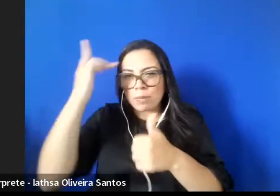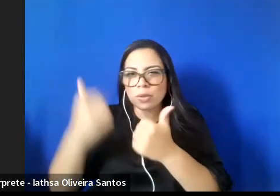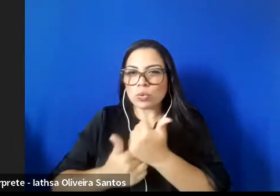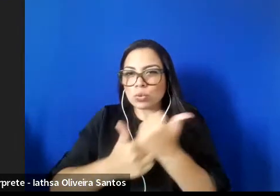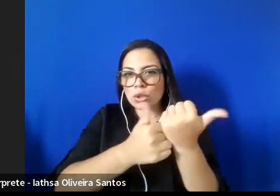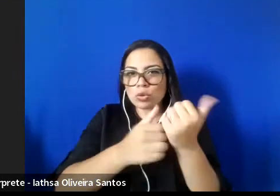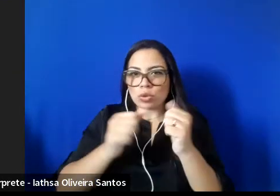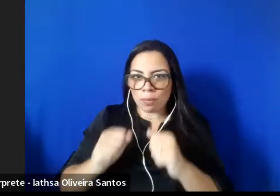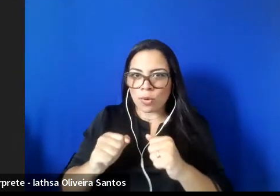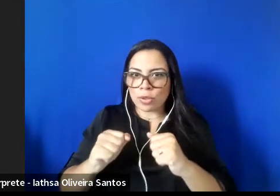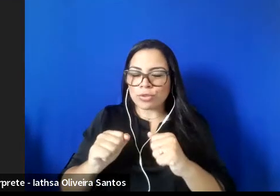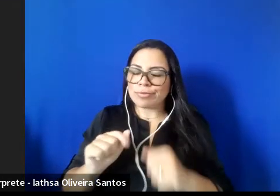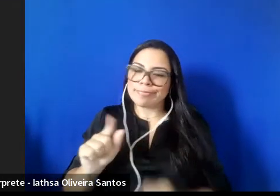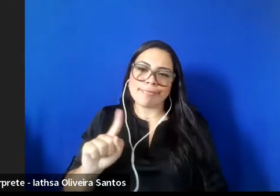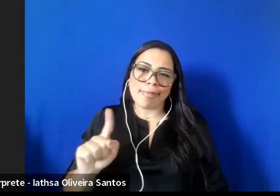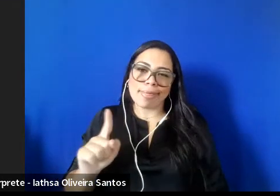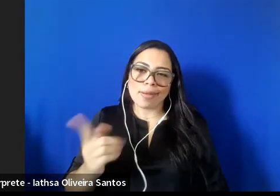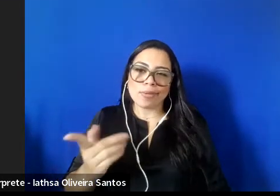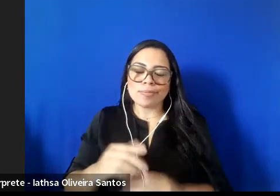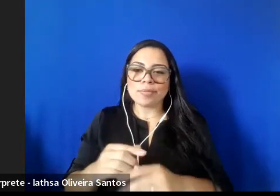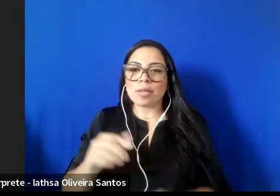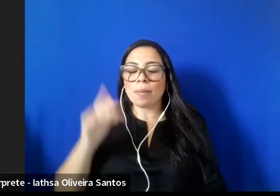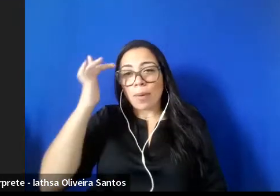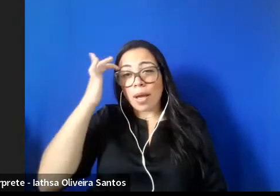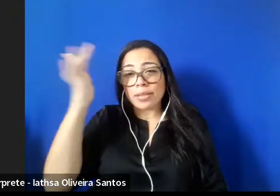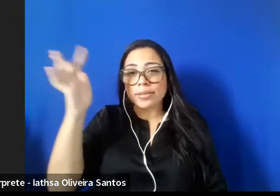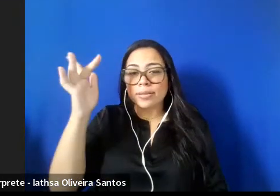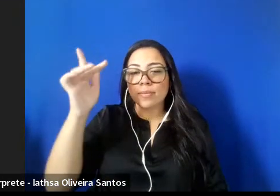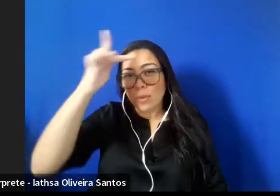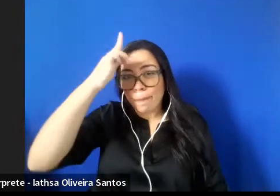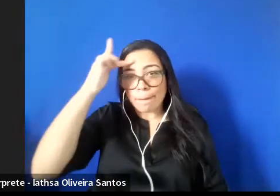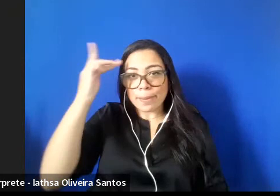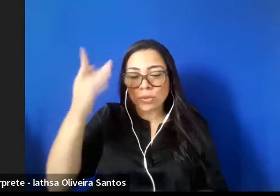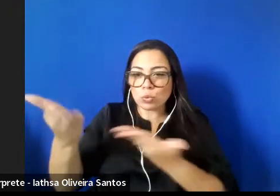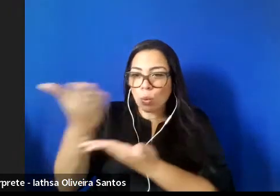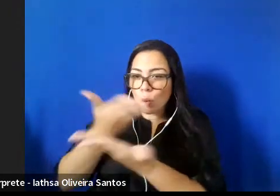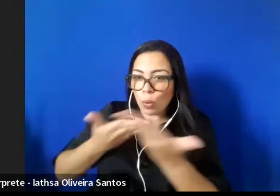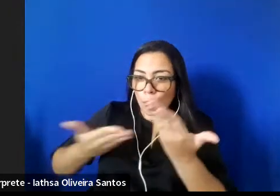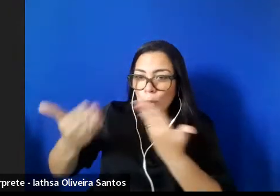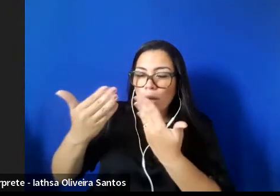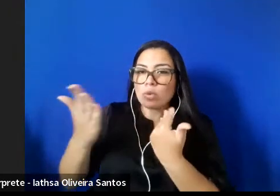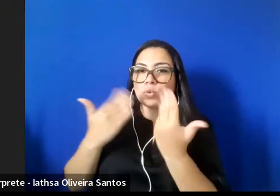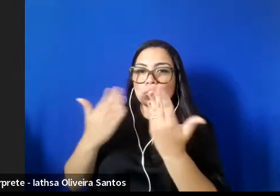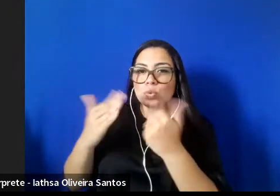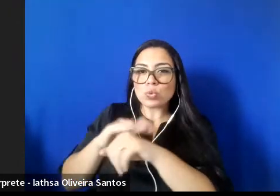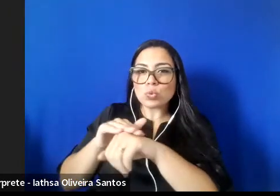exemplo, o facilitador, o mediador de conflitos,